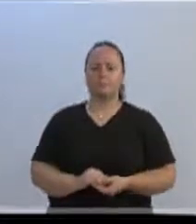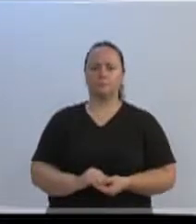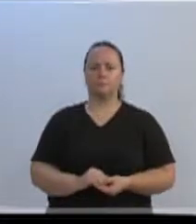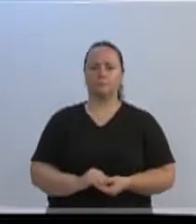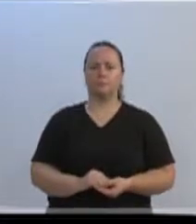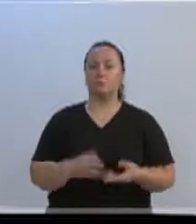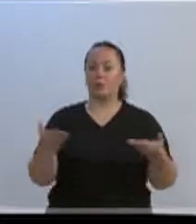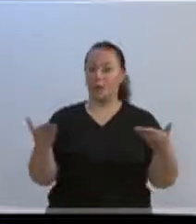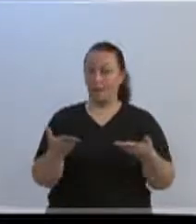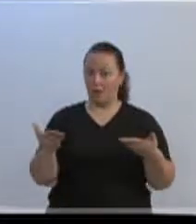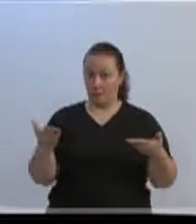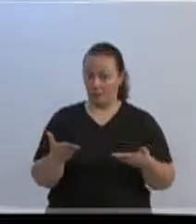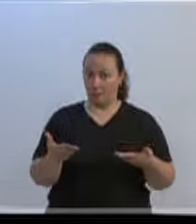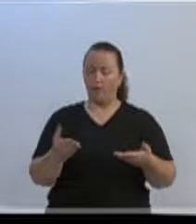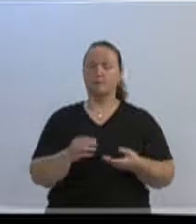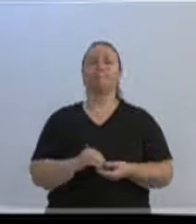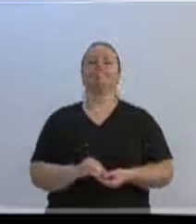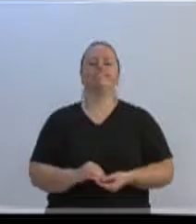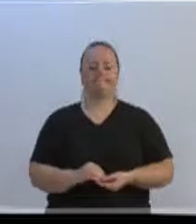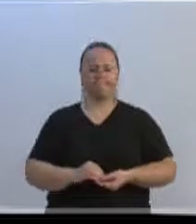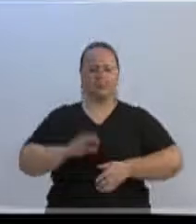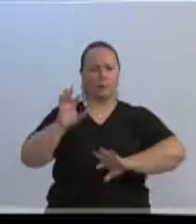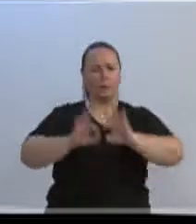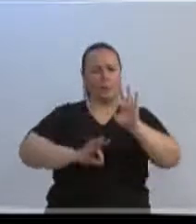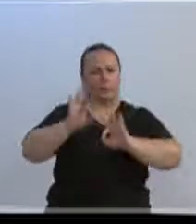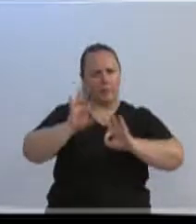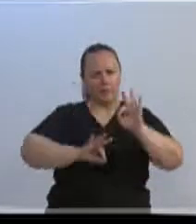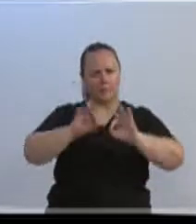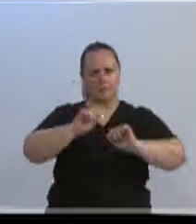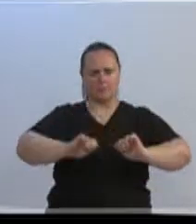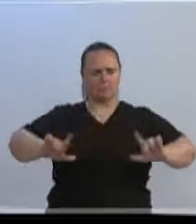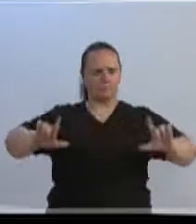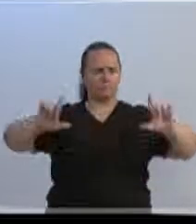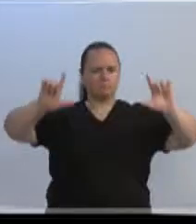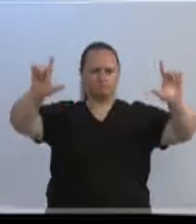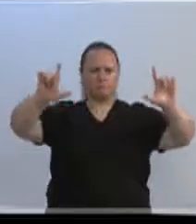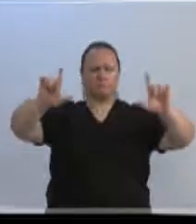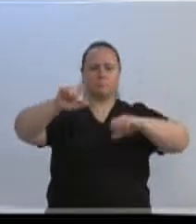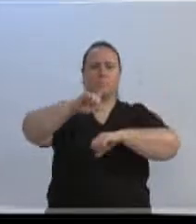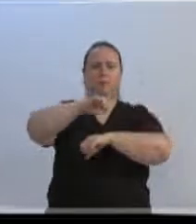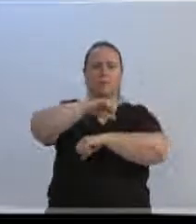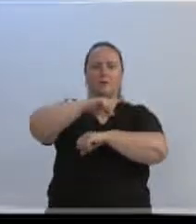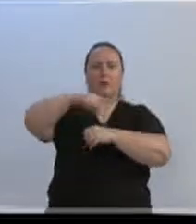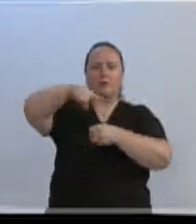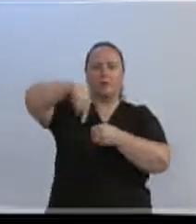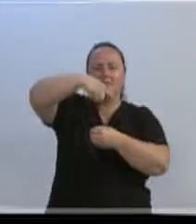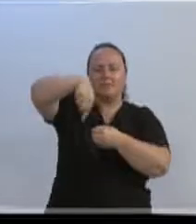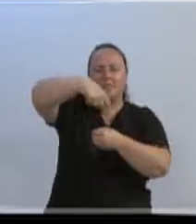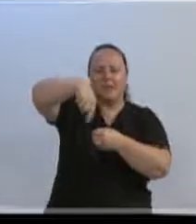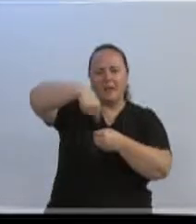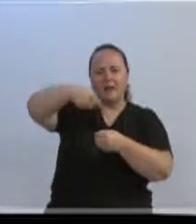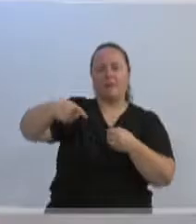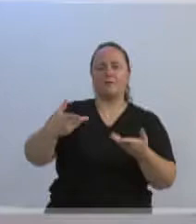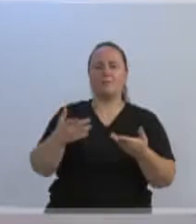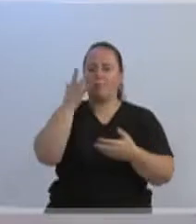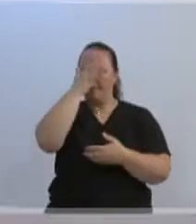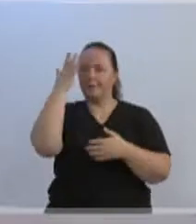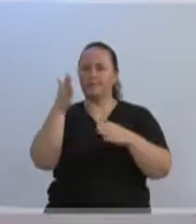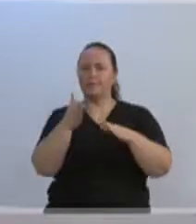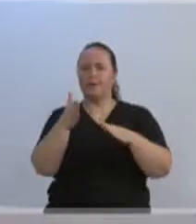placas em cruzamentos na entrada e saída da cidade alertando